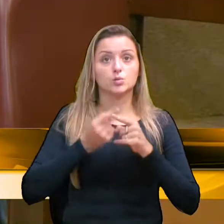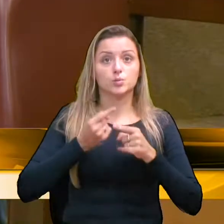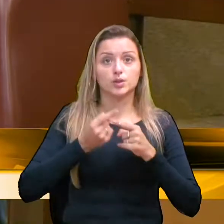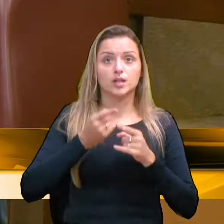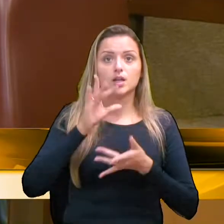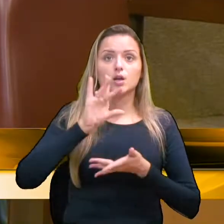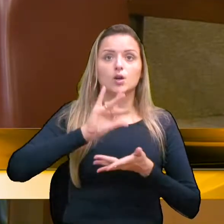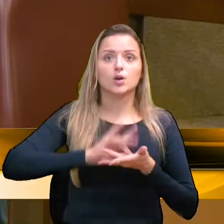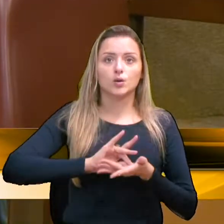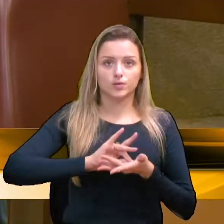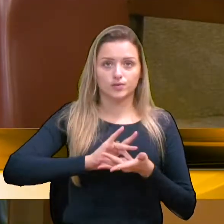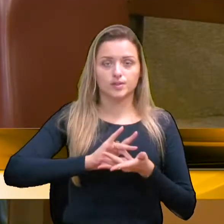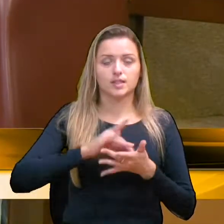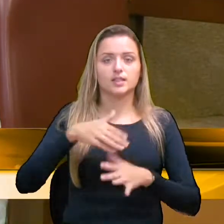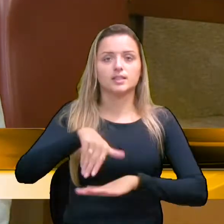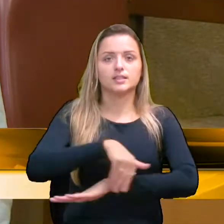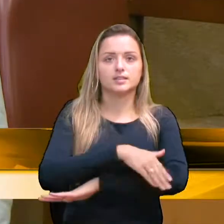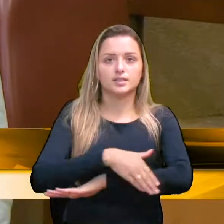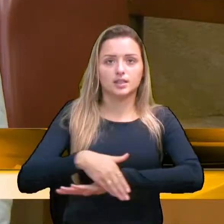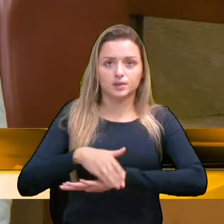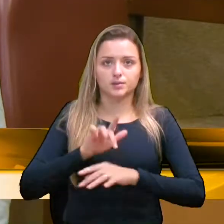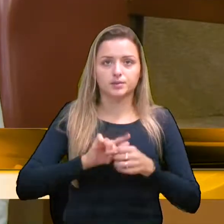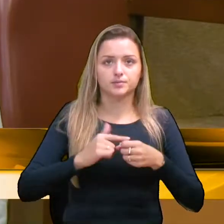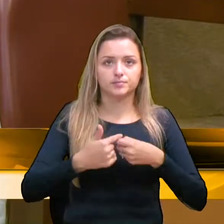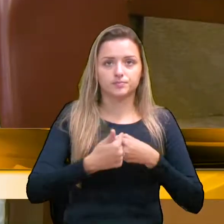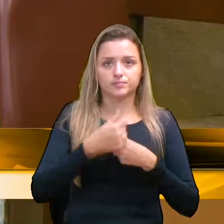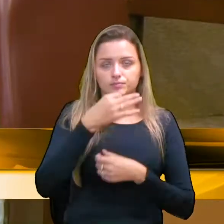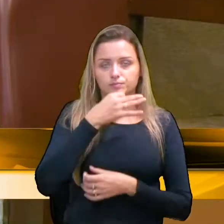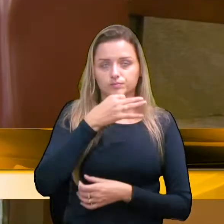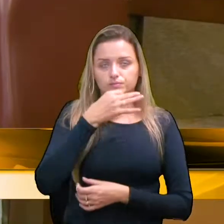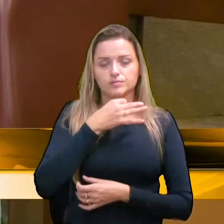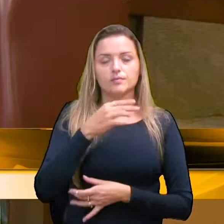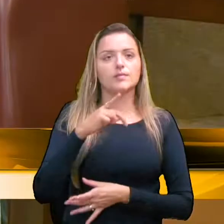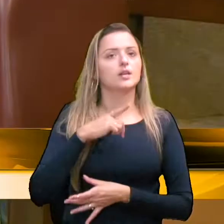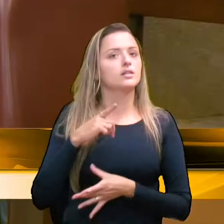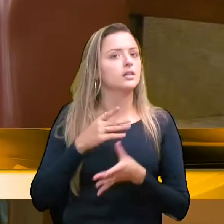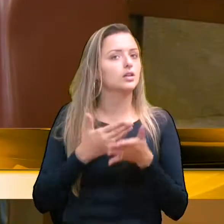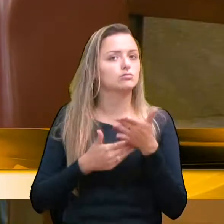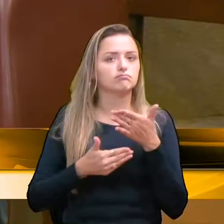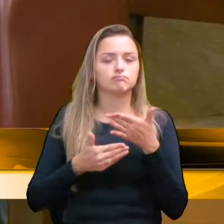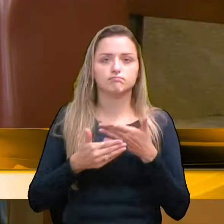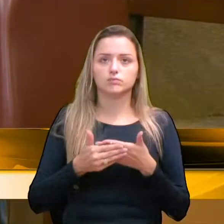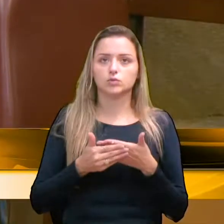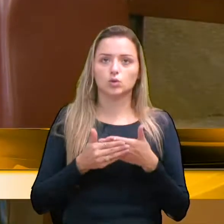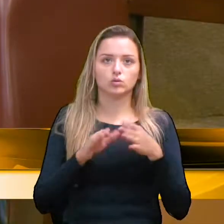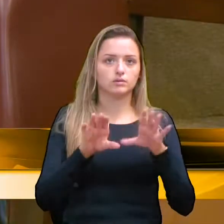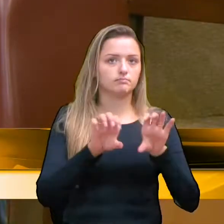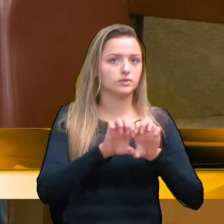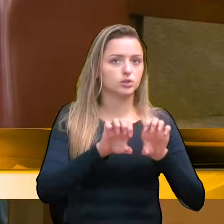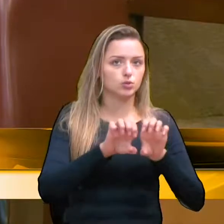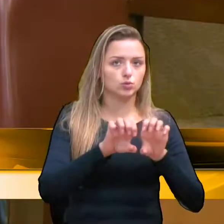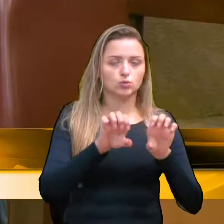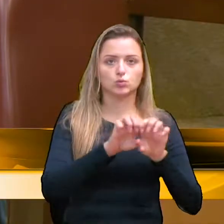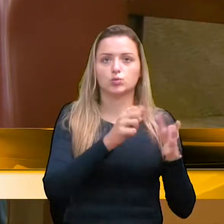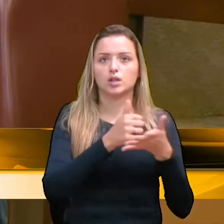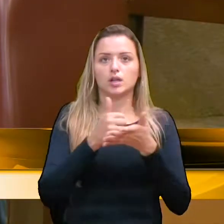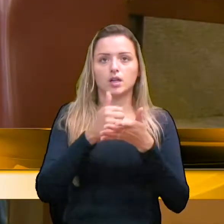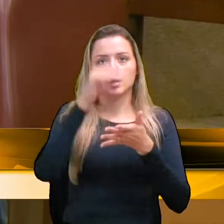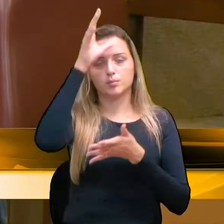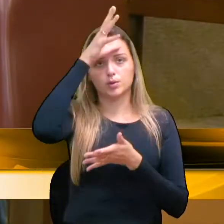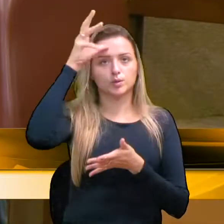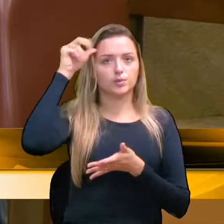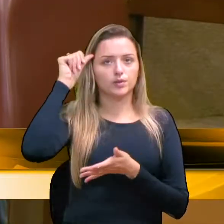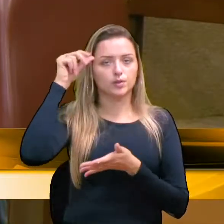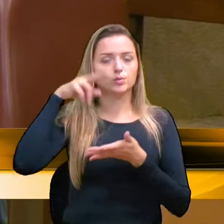do nosso município oficial, né, podendo ter todas as condições de infraestrutura da prefeitura,